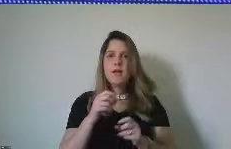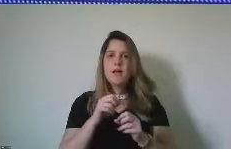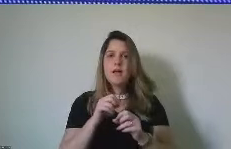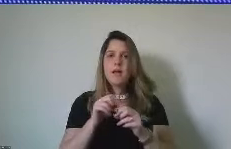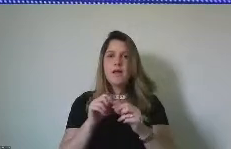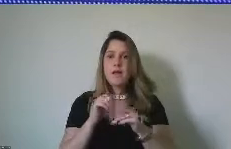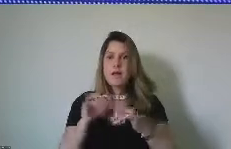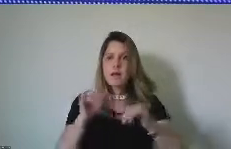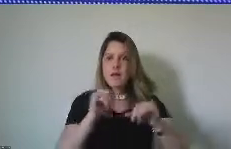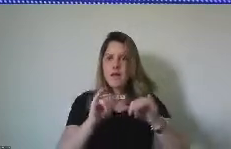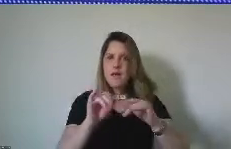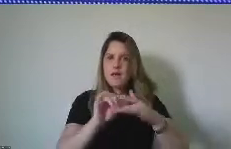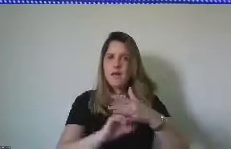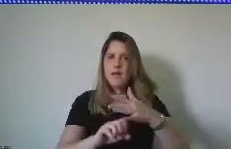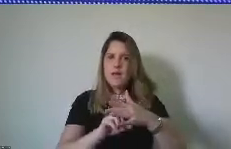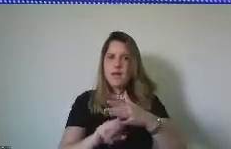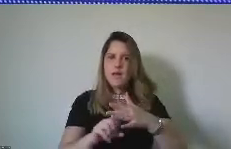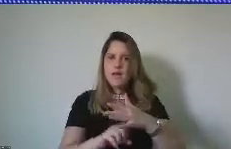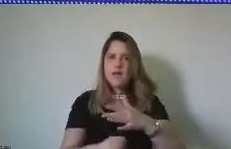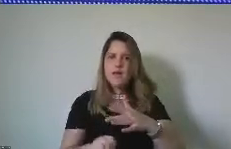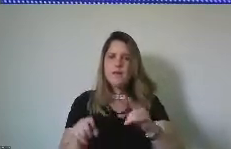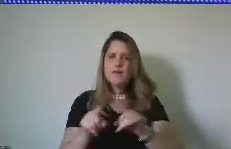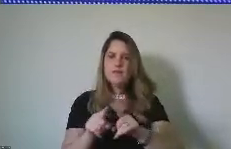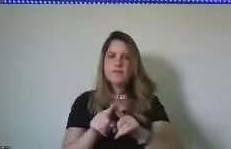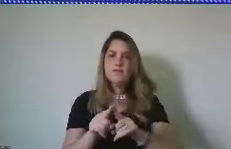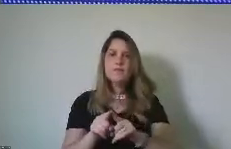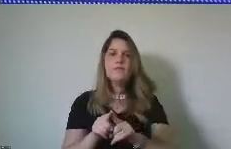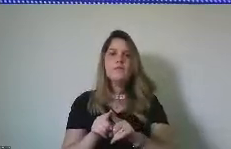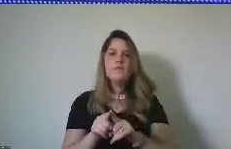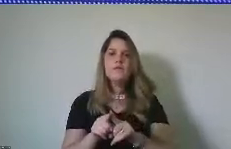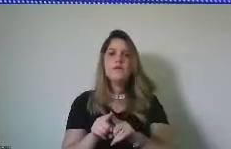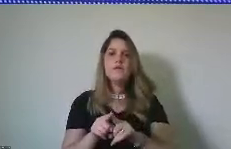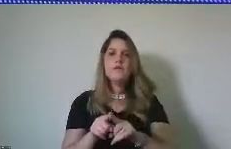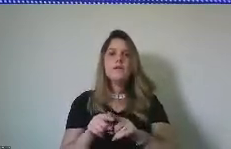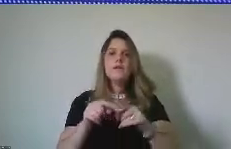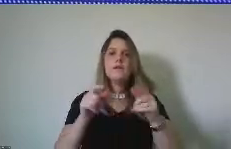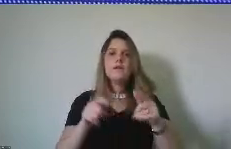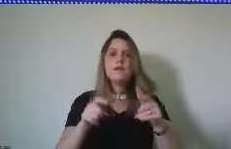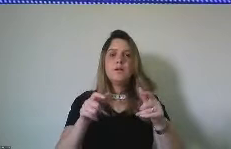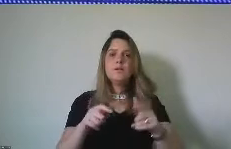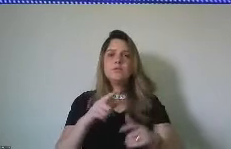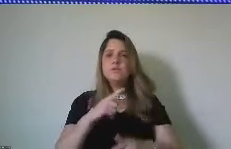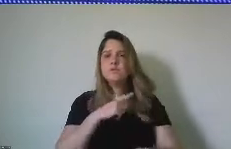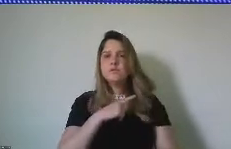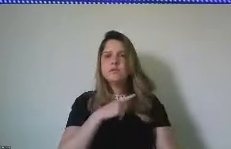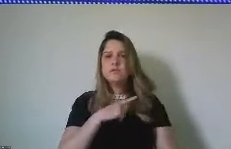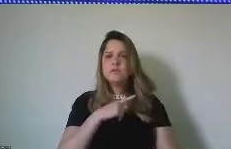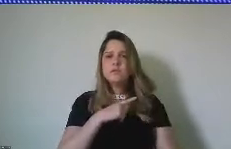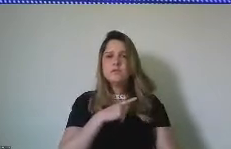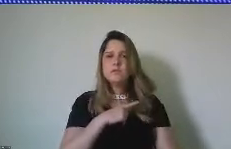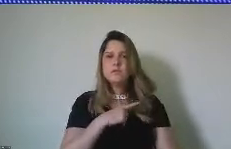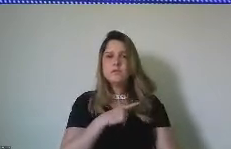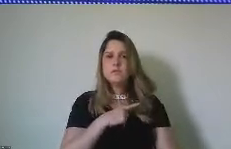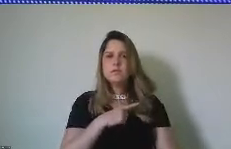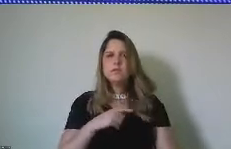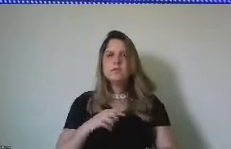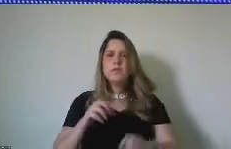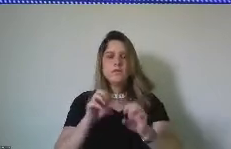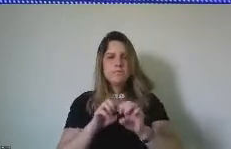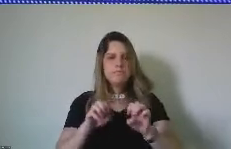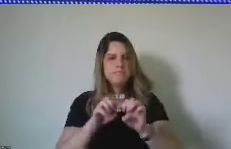né a gente não tinha rico na demência hoje a gente tem algum risco de inadimplência aparecendo